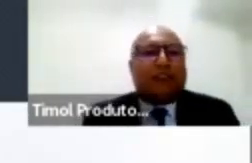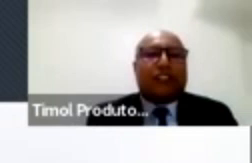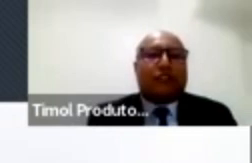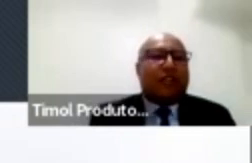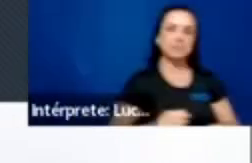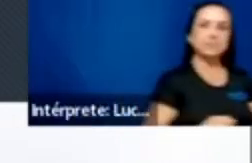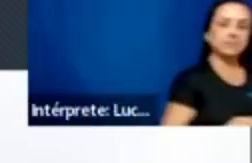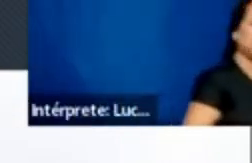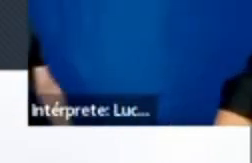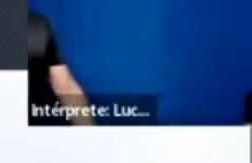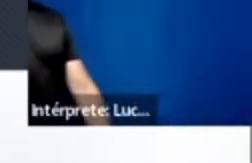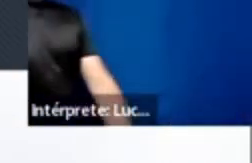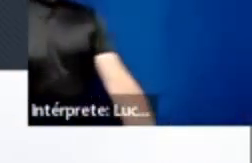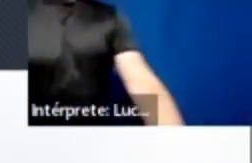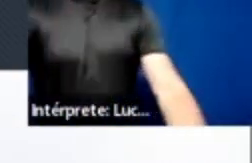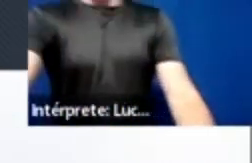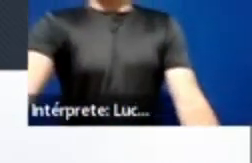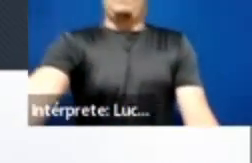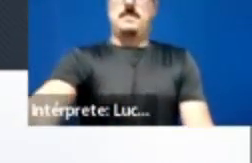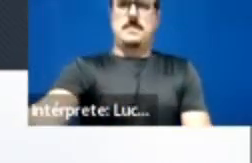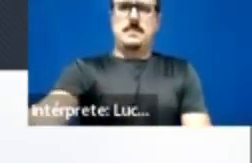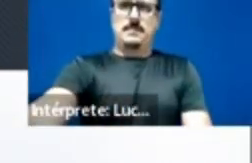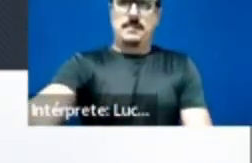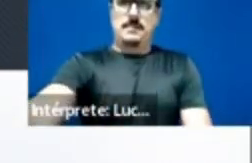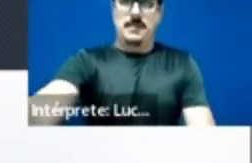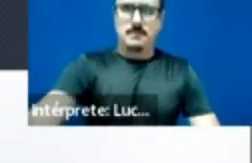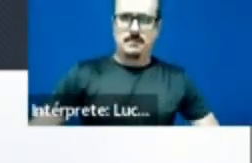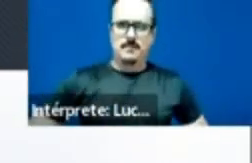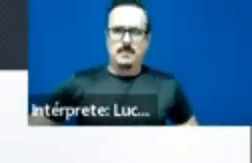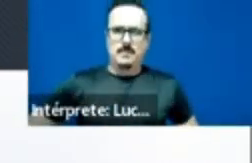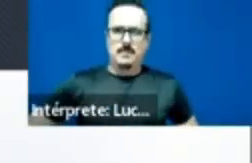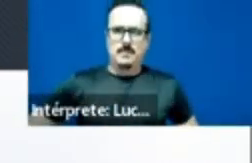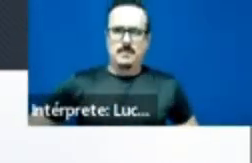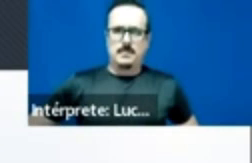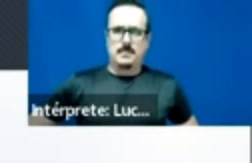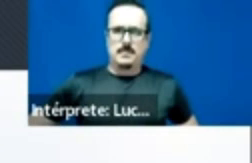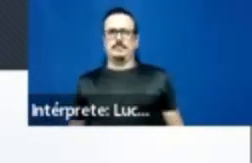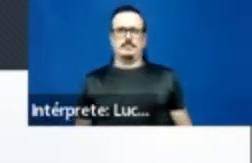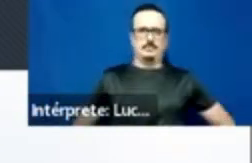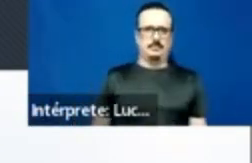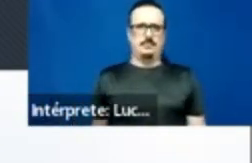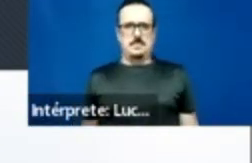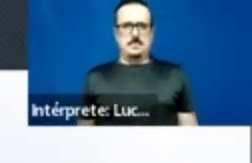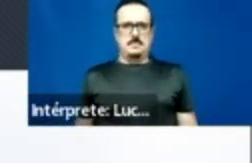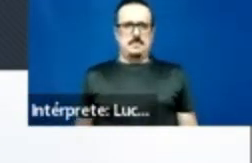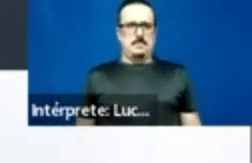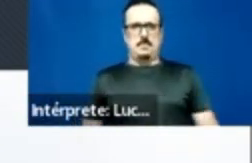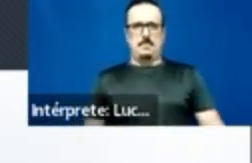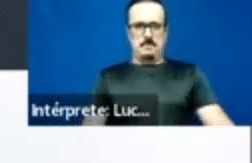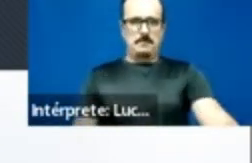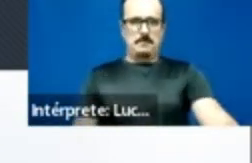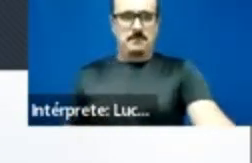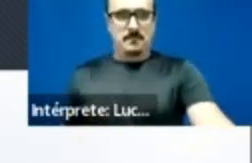Para que vocês conheçam o que a Timol, que é a empresa que trouxe essa tecnologia, né,